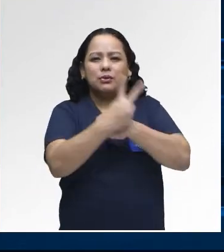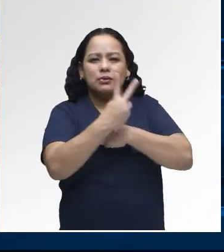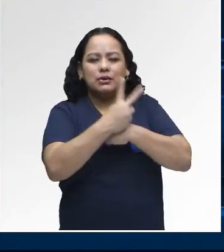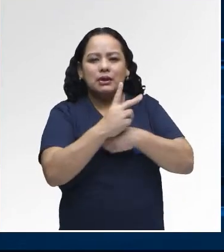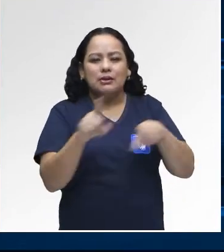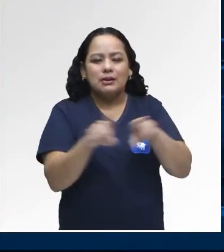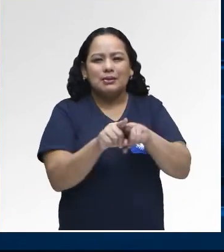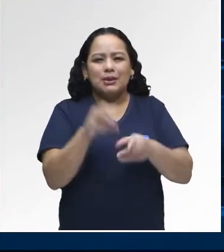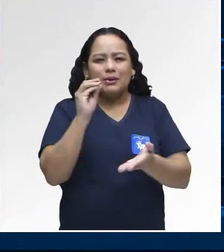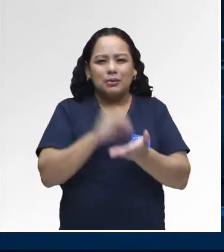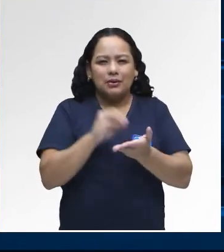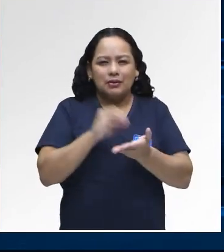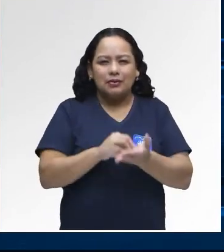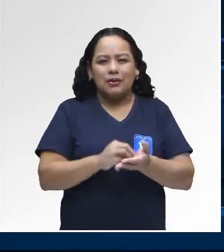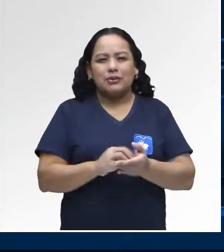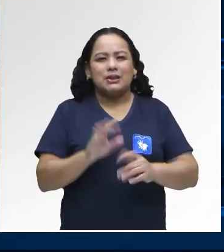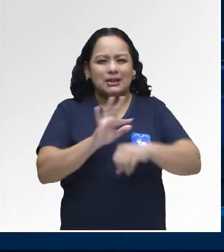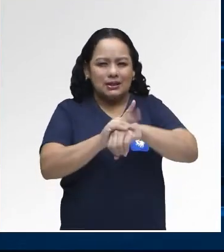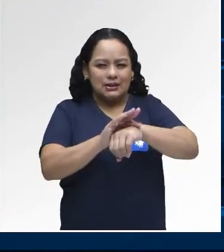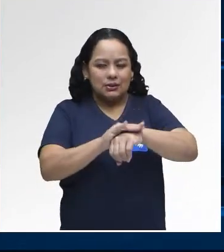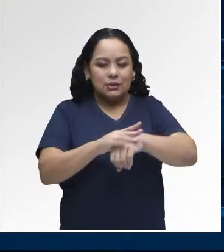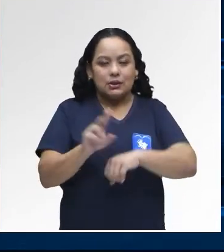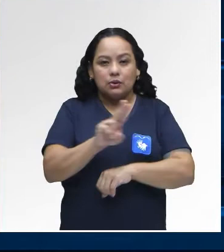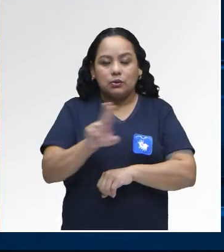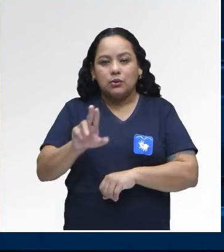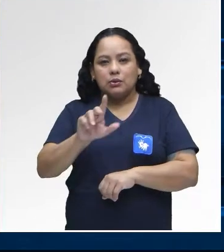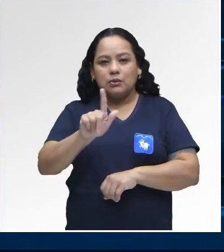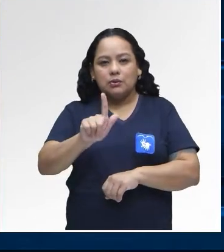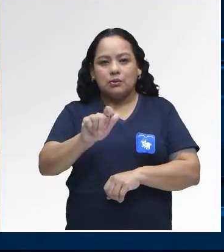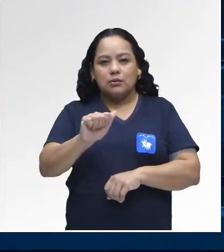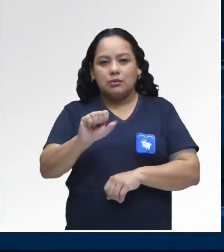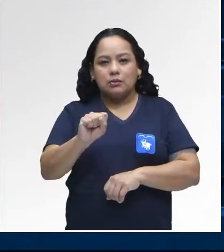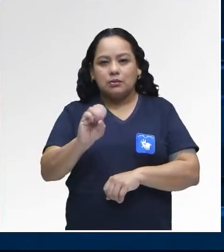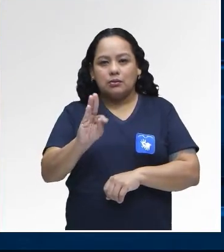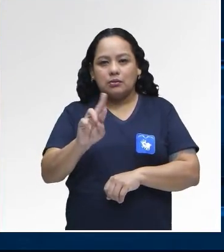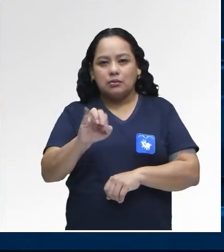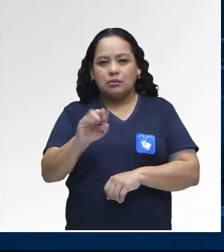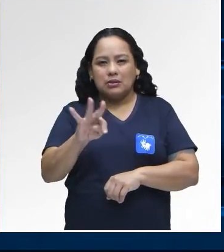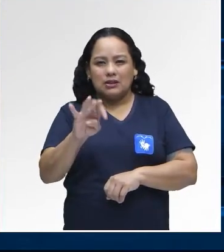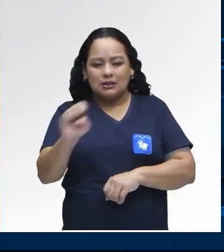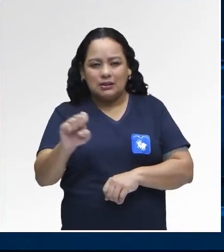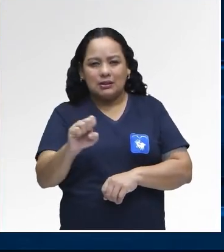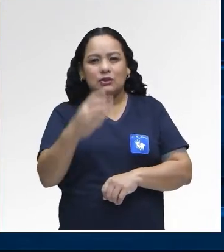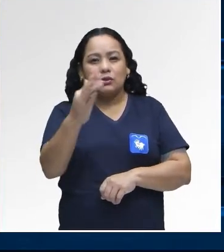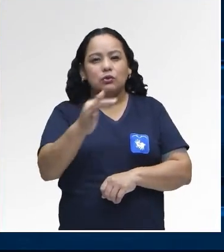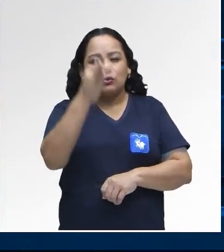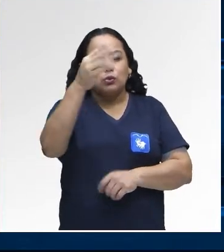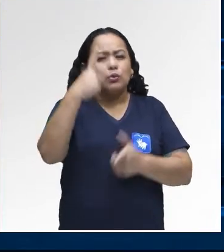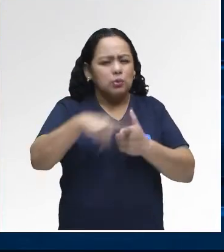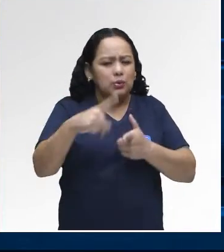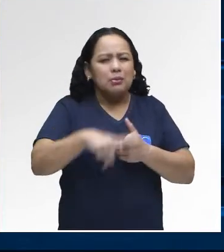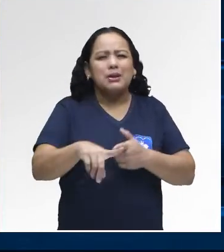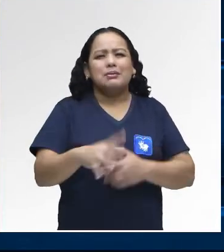um tratamento, essa gastrite ela pode piorar e pode causar danos para a pessoa.